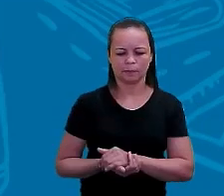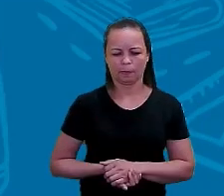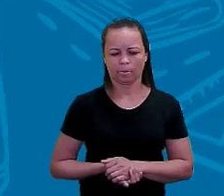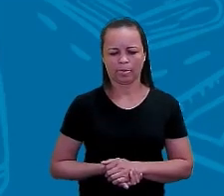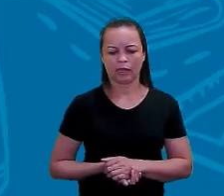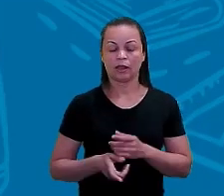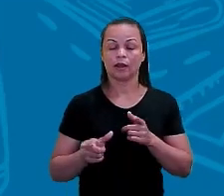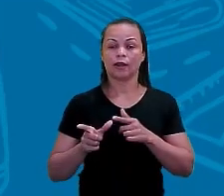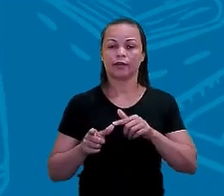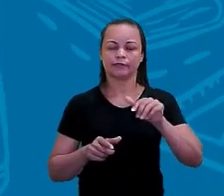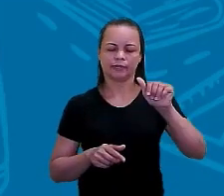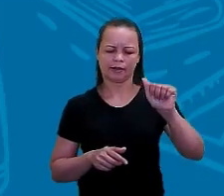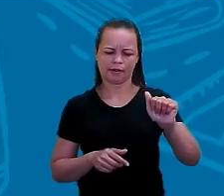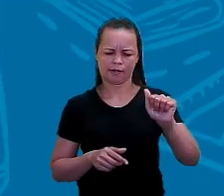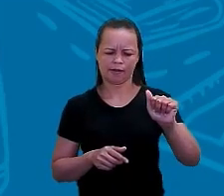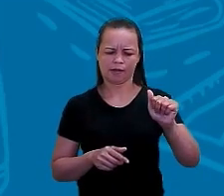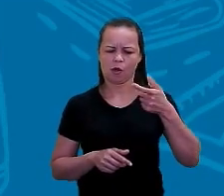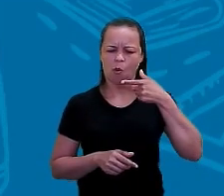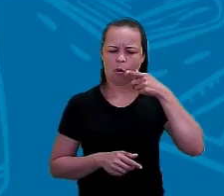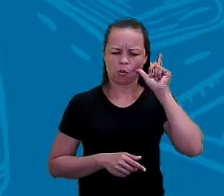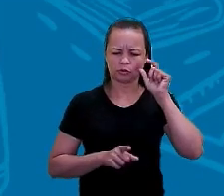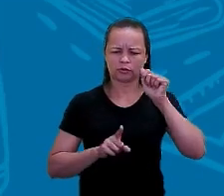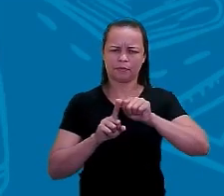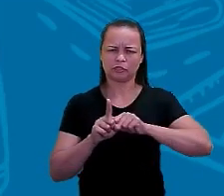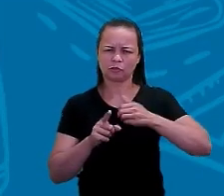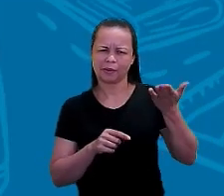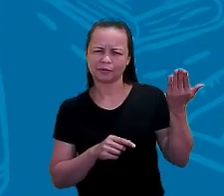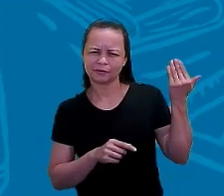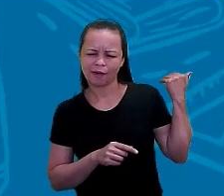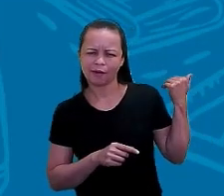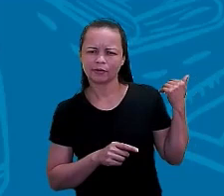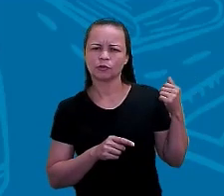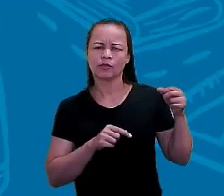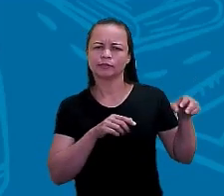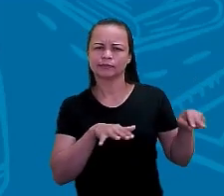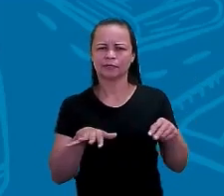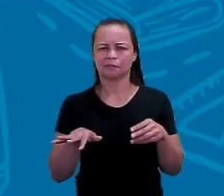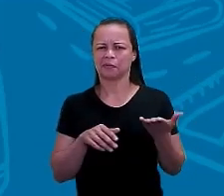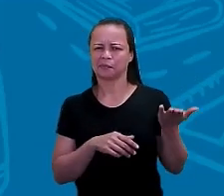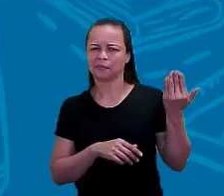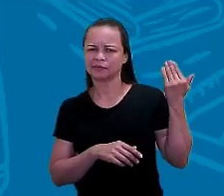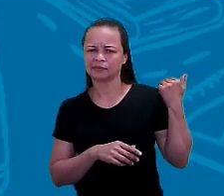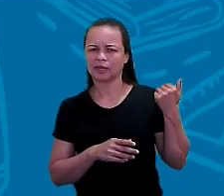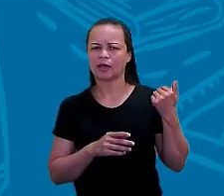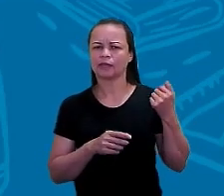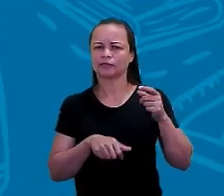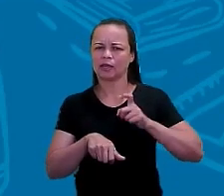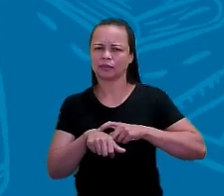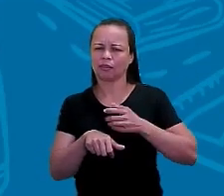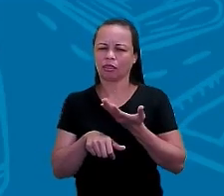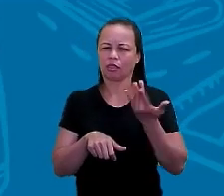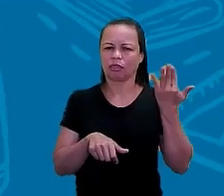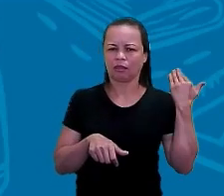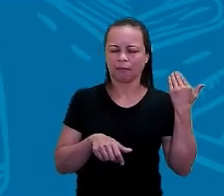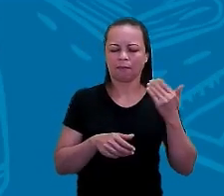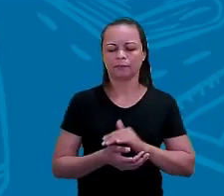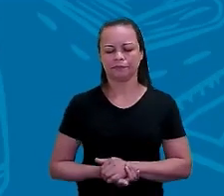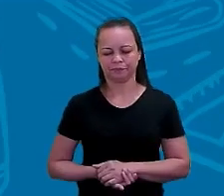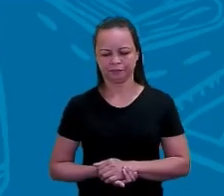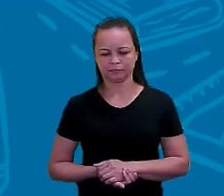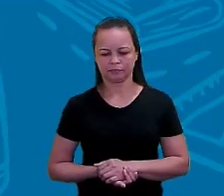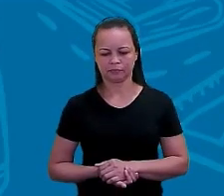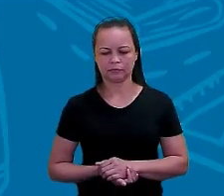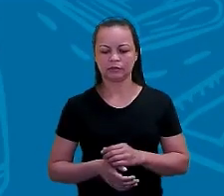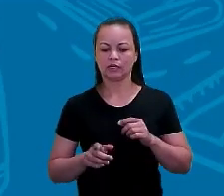Seria ontem, mês passado, semana passada, há muito tempo. Seria